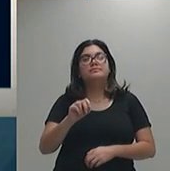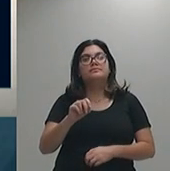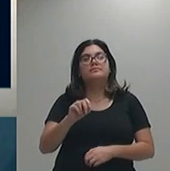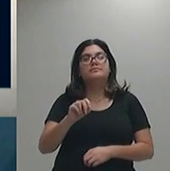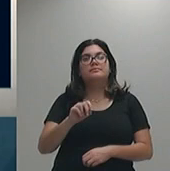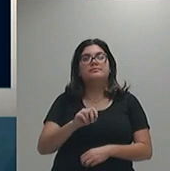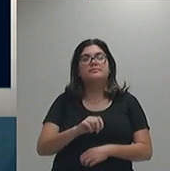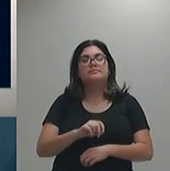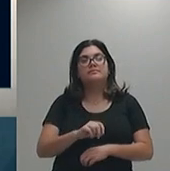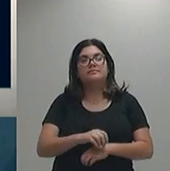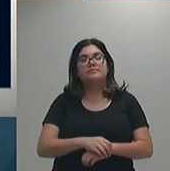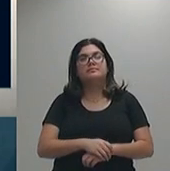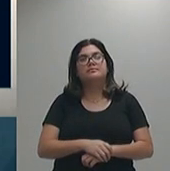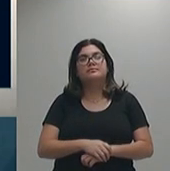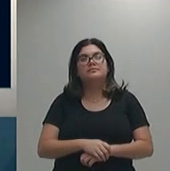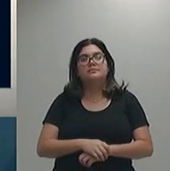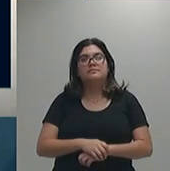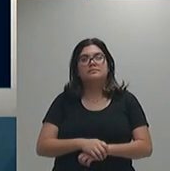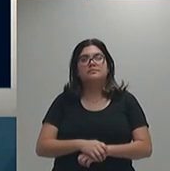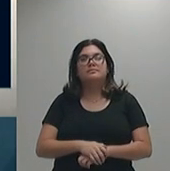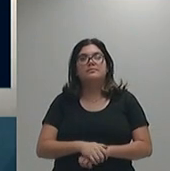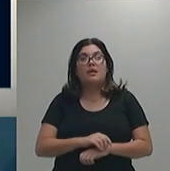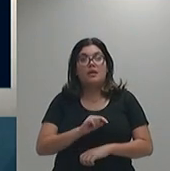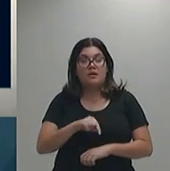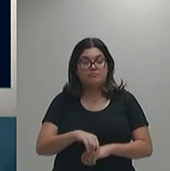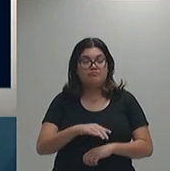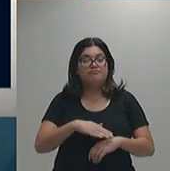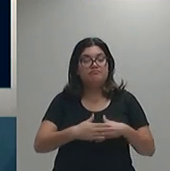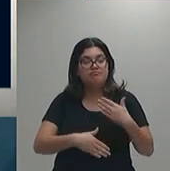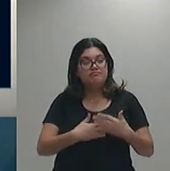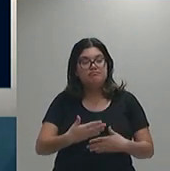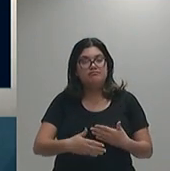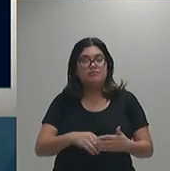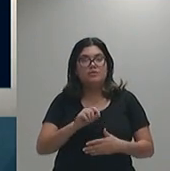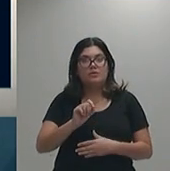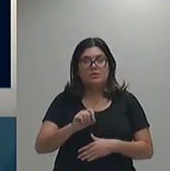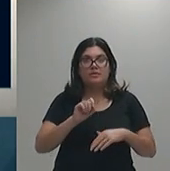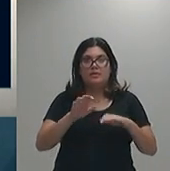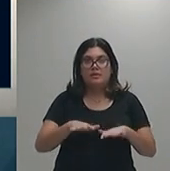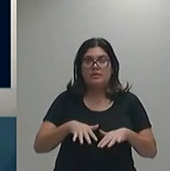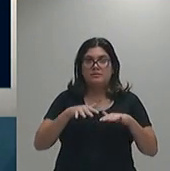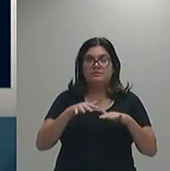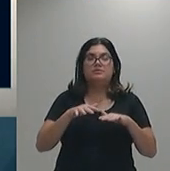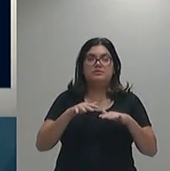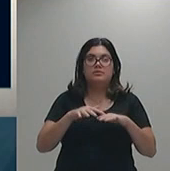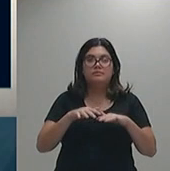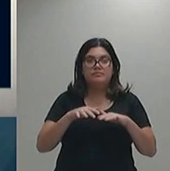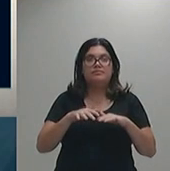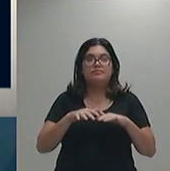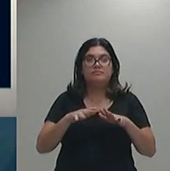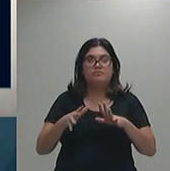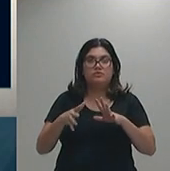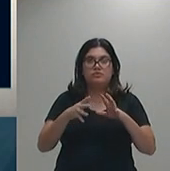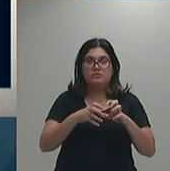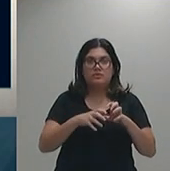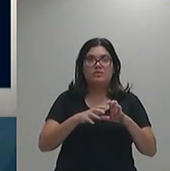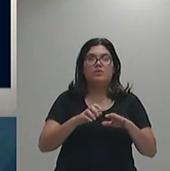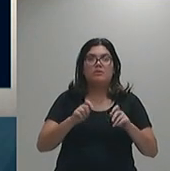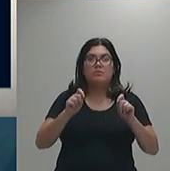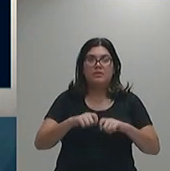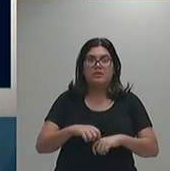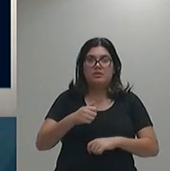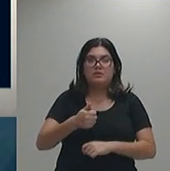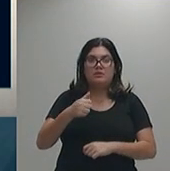aqui é o andamento o andamento é o seguinte na seção conflito de competência 184